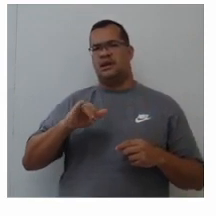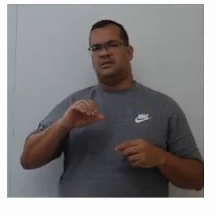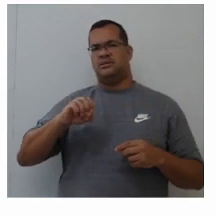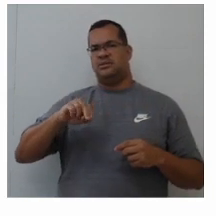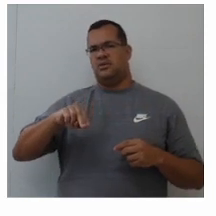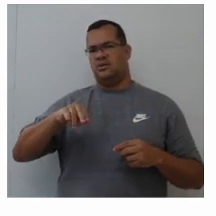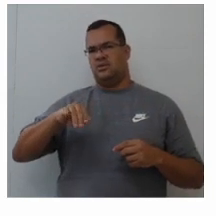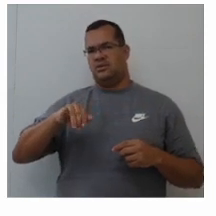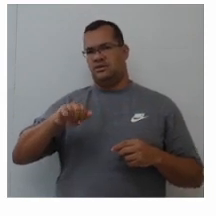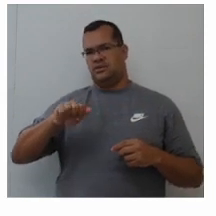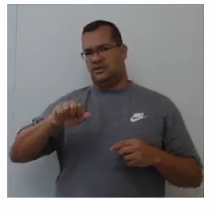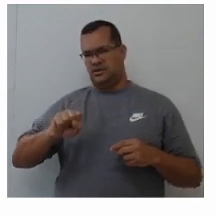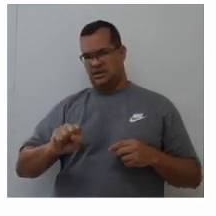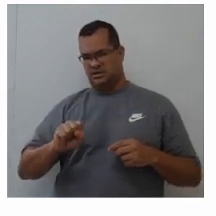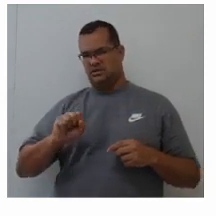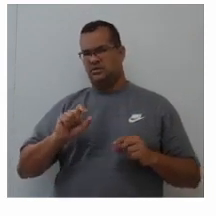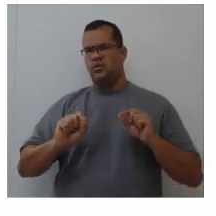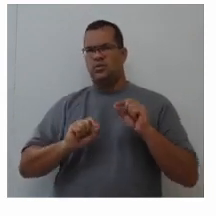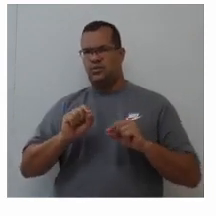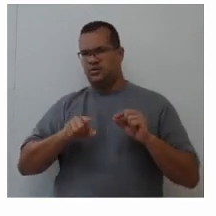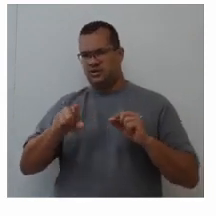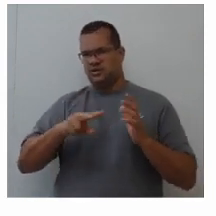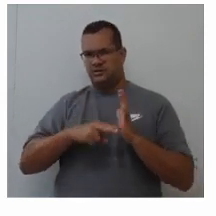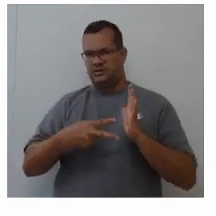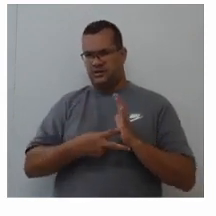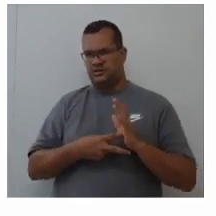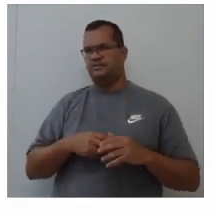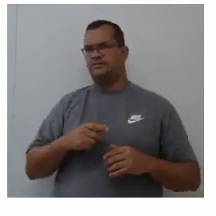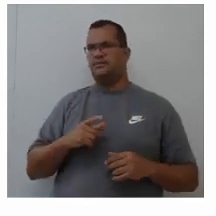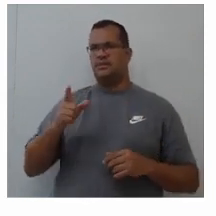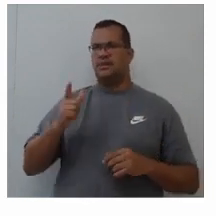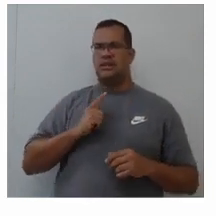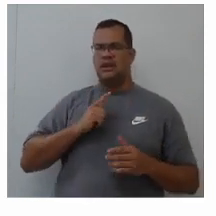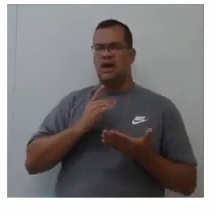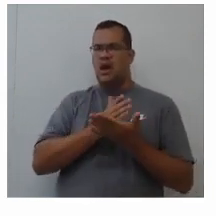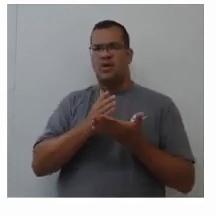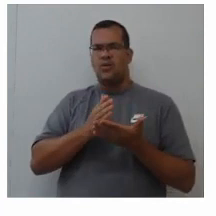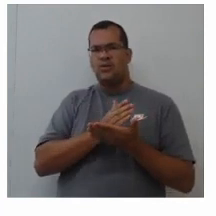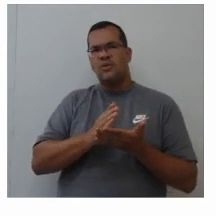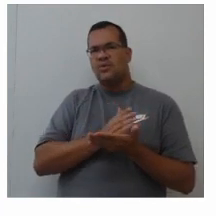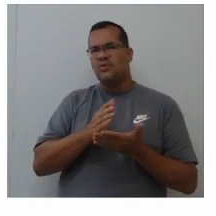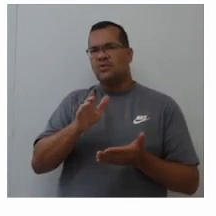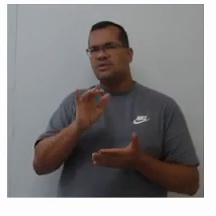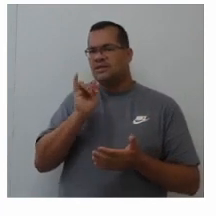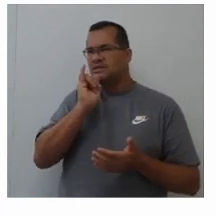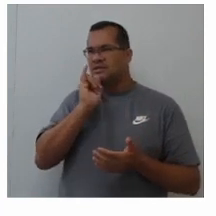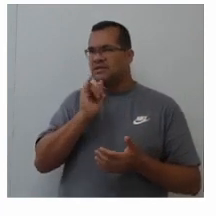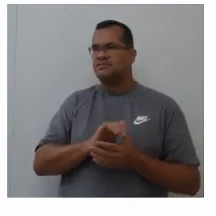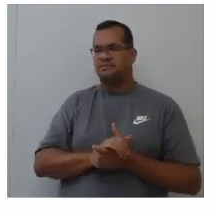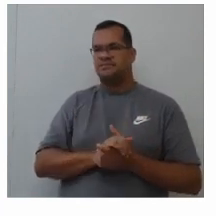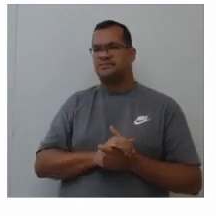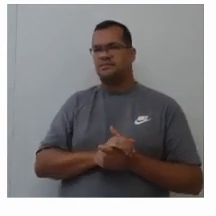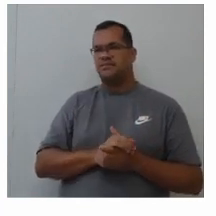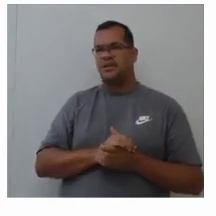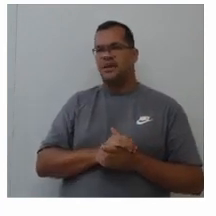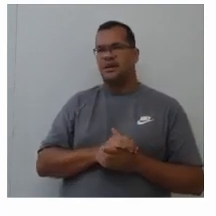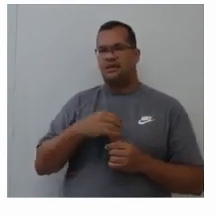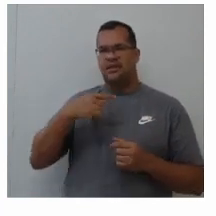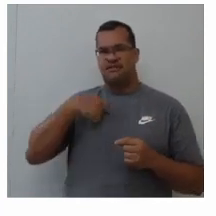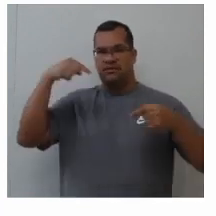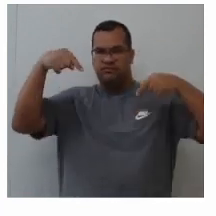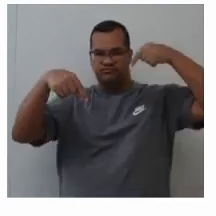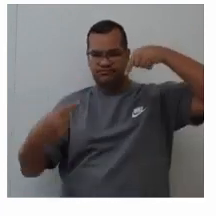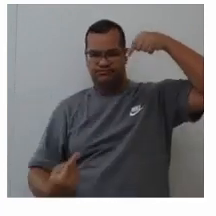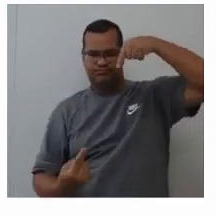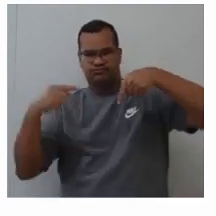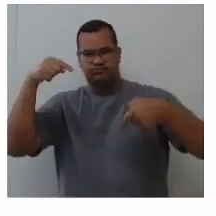irracionais? Os números irracionais, você pode ver na sua tela aí, tem alguns exemplos, tá? Eu coloquei aqui umas setinhas. Tá vendo aí